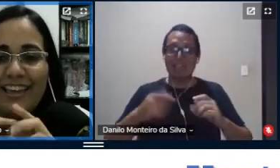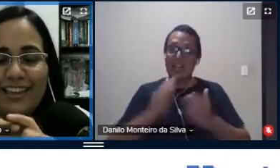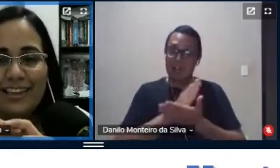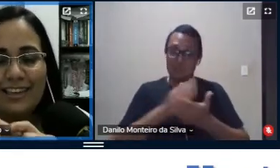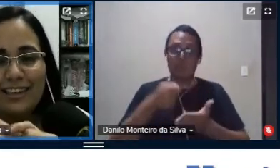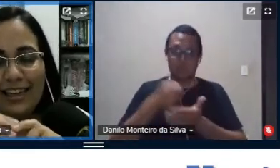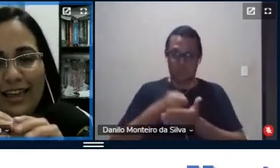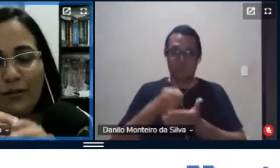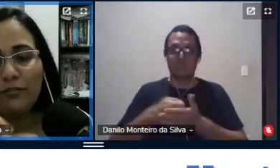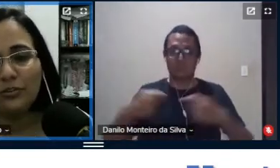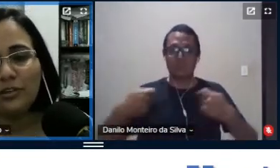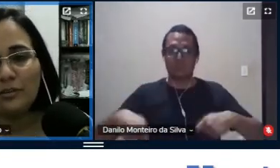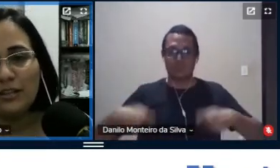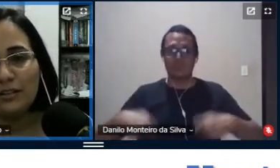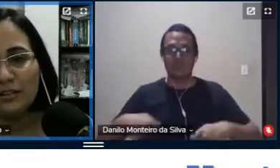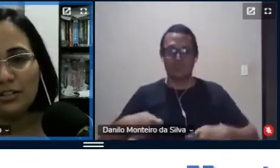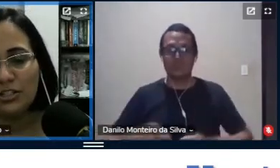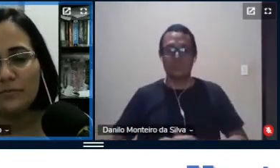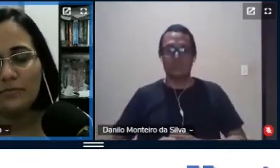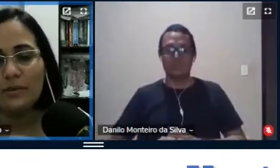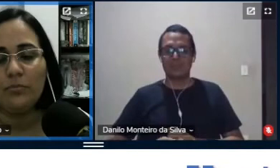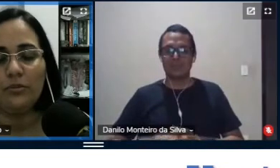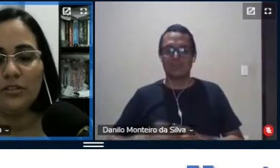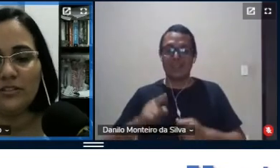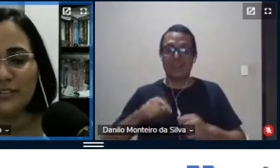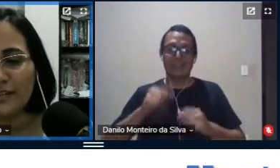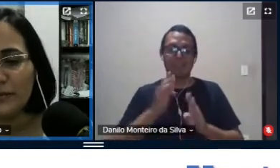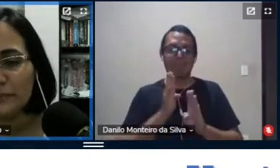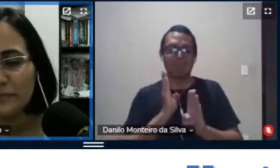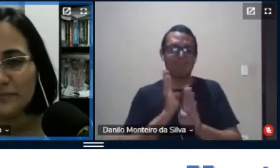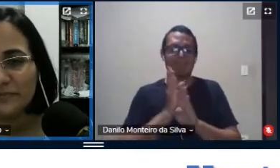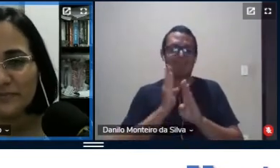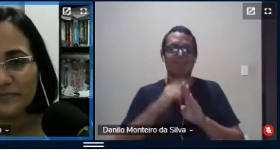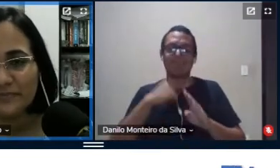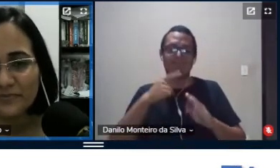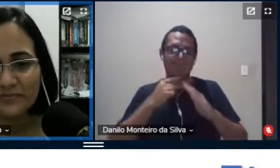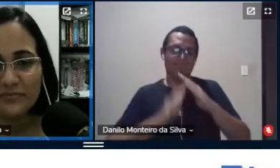E aí é um fator limitante para o nosso ensaio.